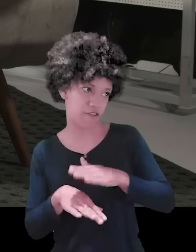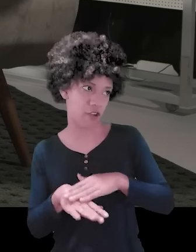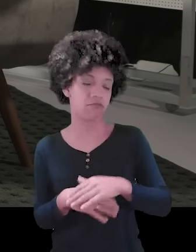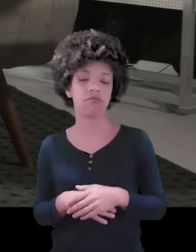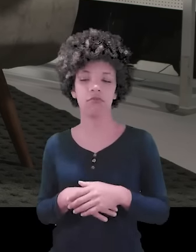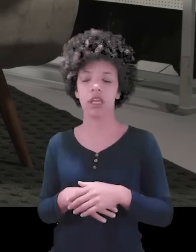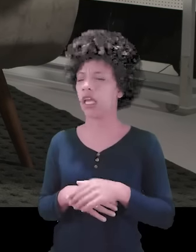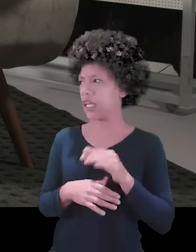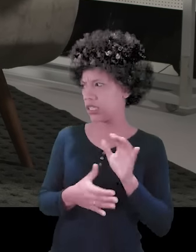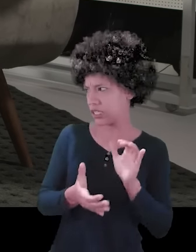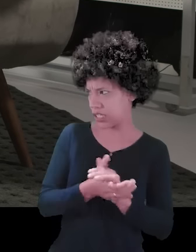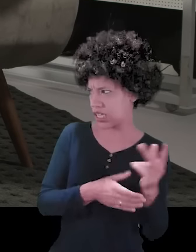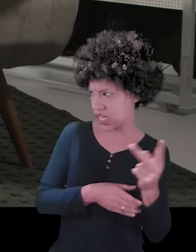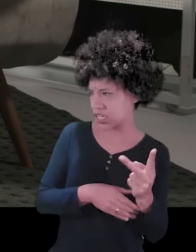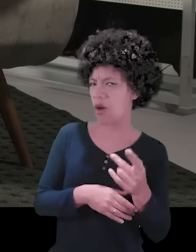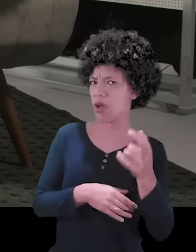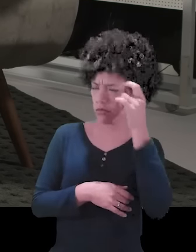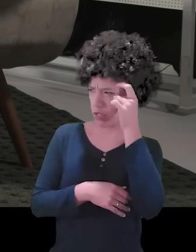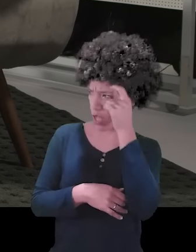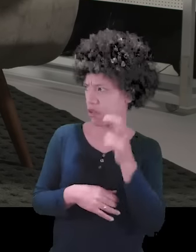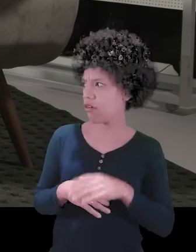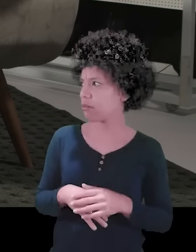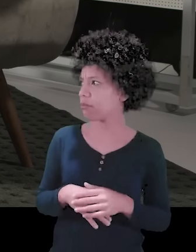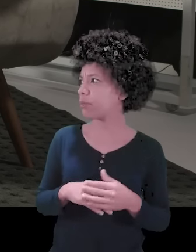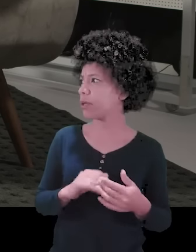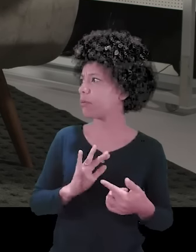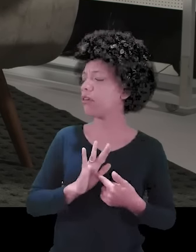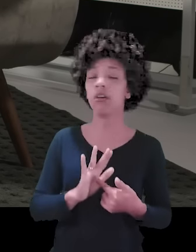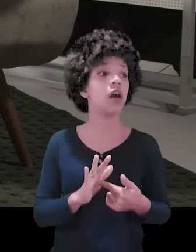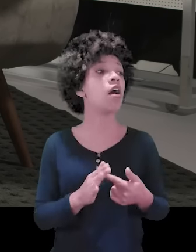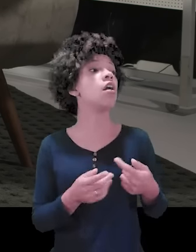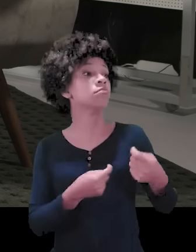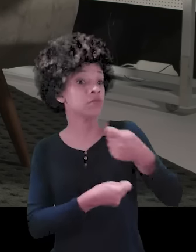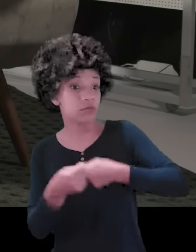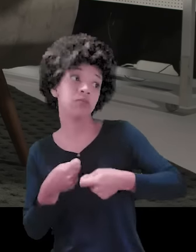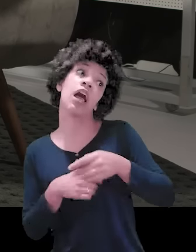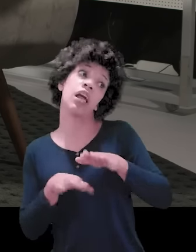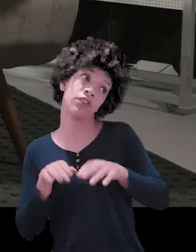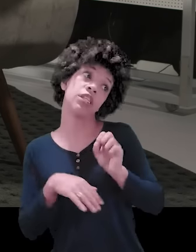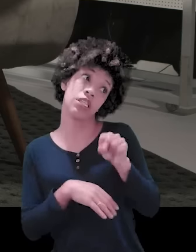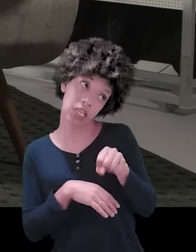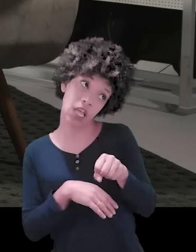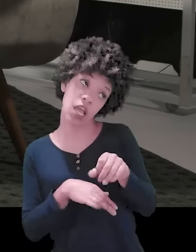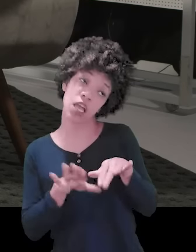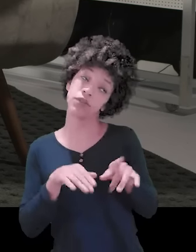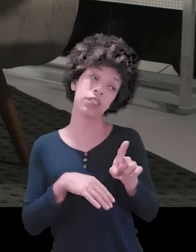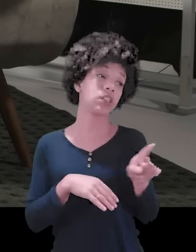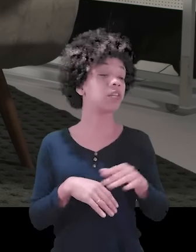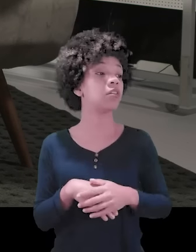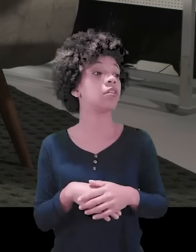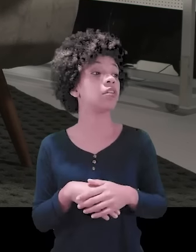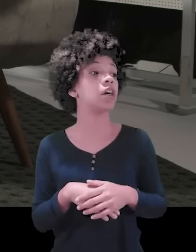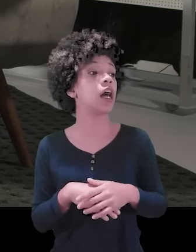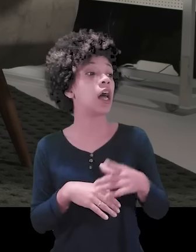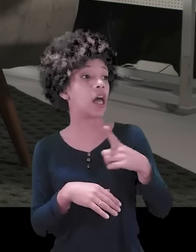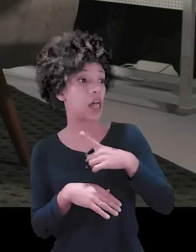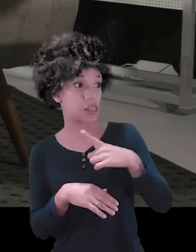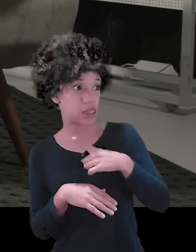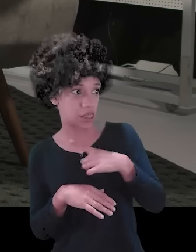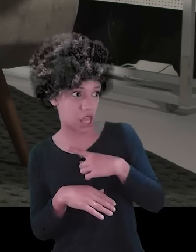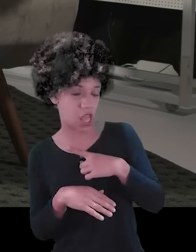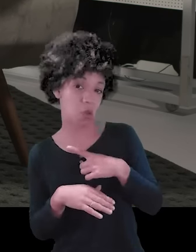esse casal de tá ciente desse lado muitas vezes sim muitas vezes não acha que tem que tem uma